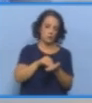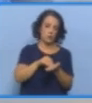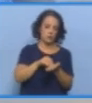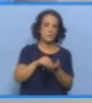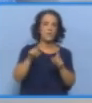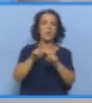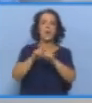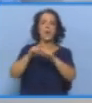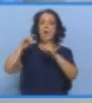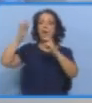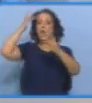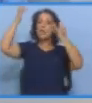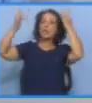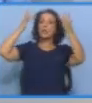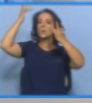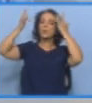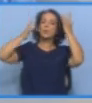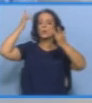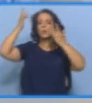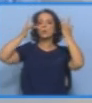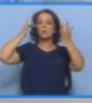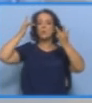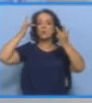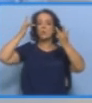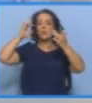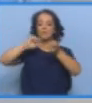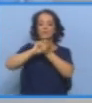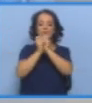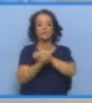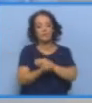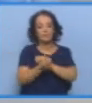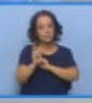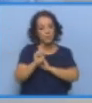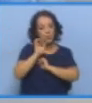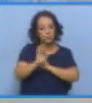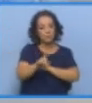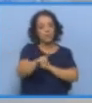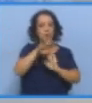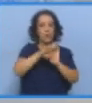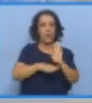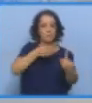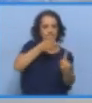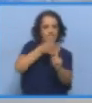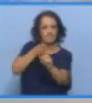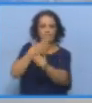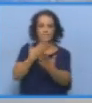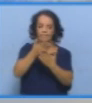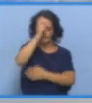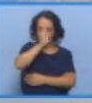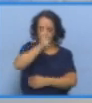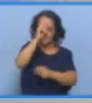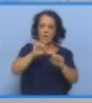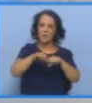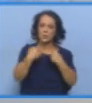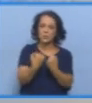formulações teóricas doutrinais a programas muito concretos que desenvolvam a dimensão cívica, social,